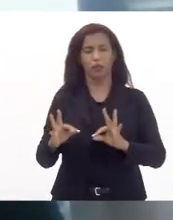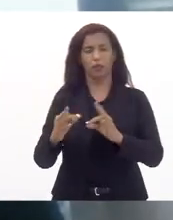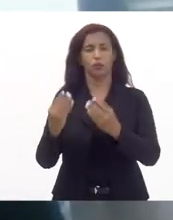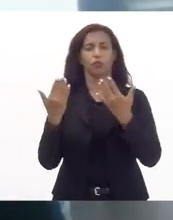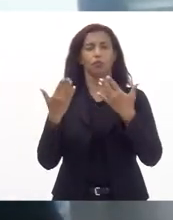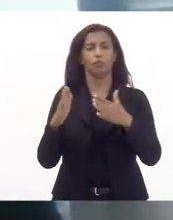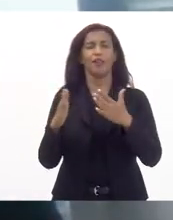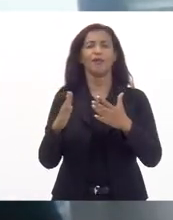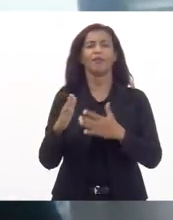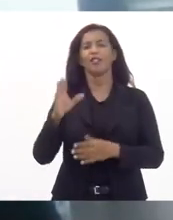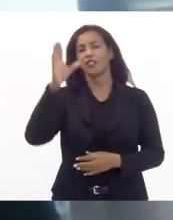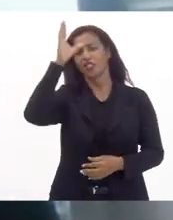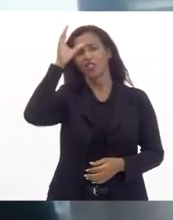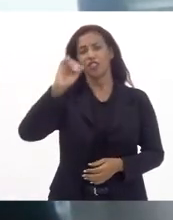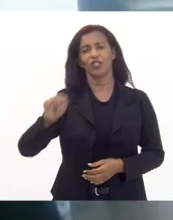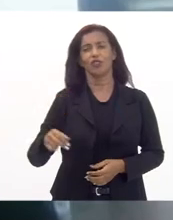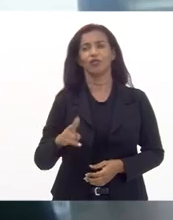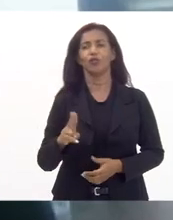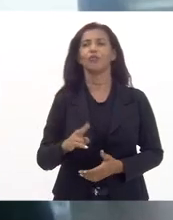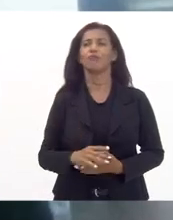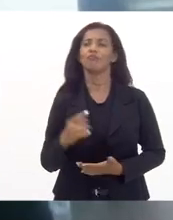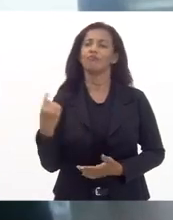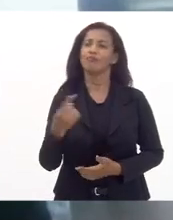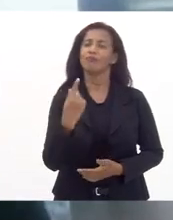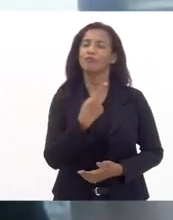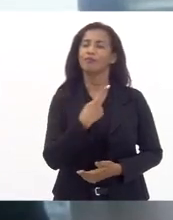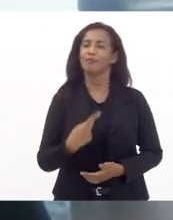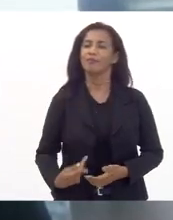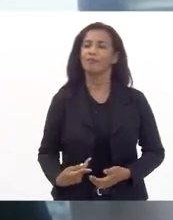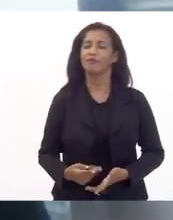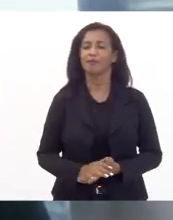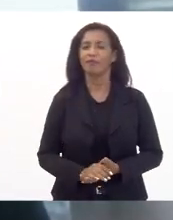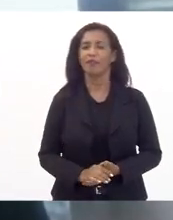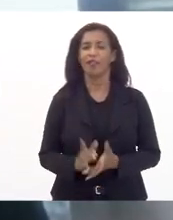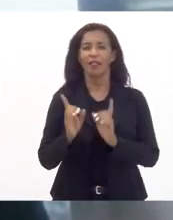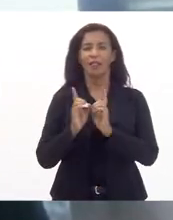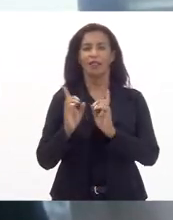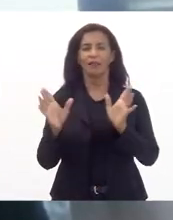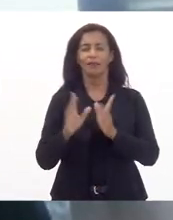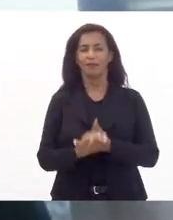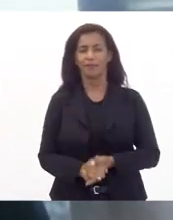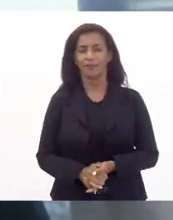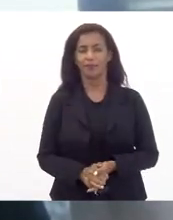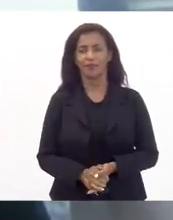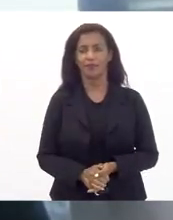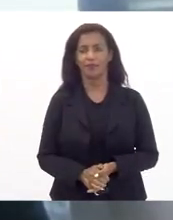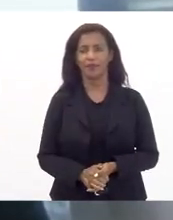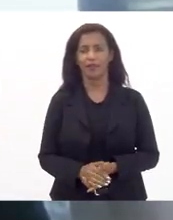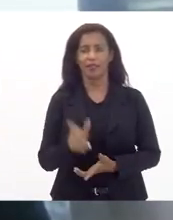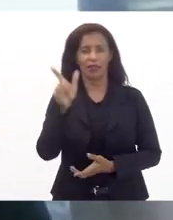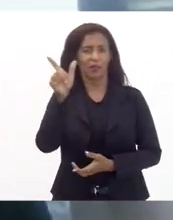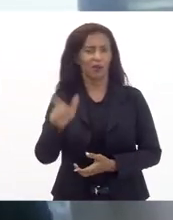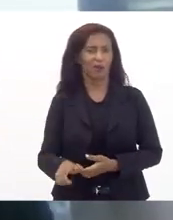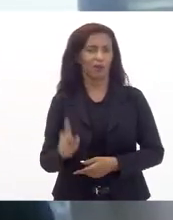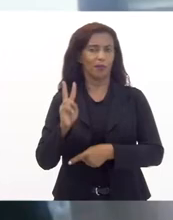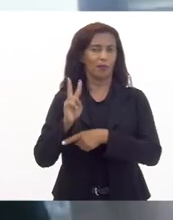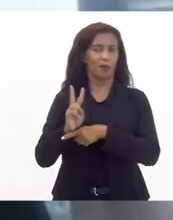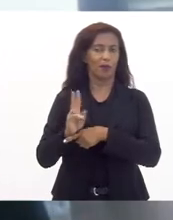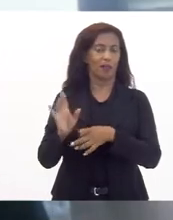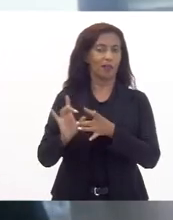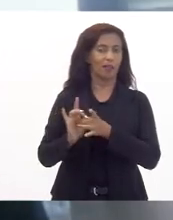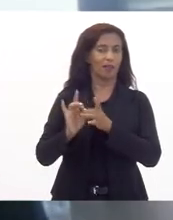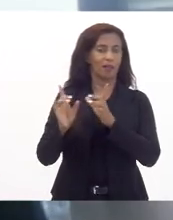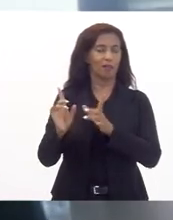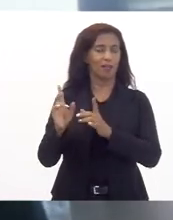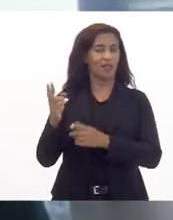parabéns e as Parabéns tia Ju nossa presidente democrática e uma grande defensora da liberdade